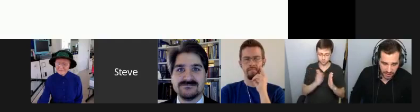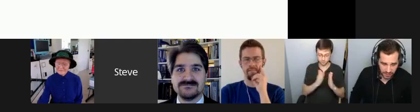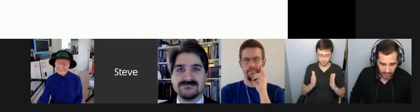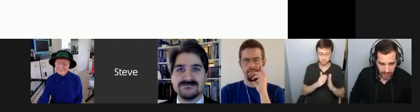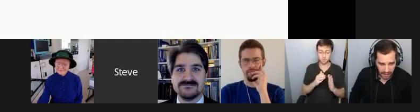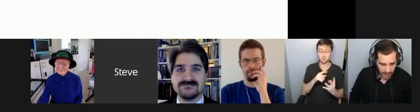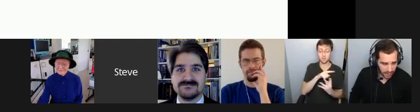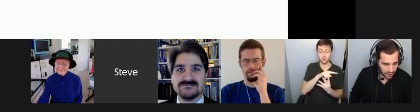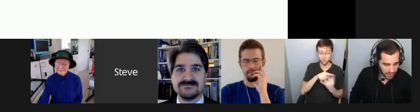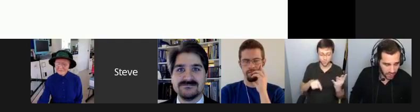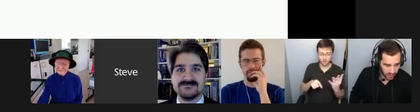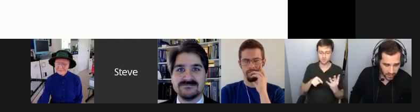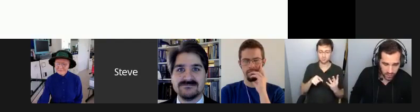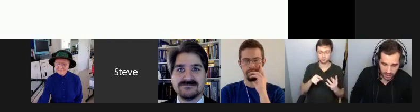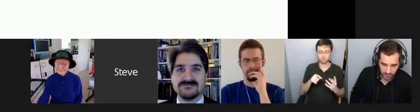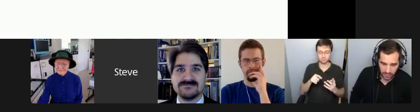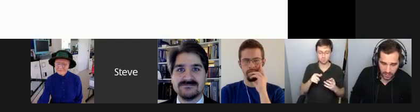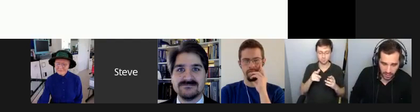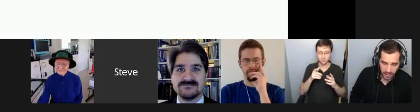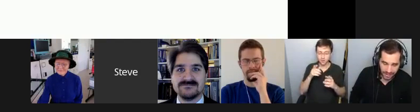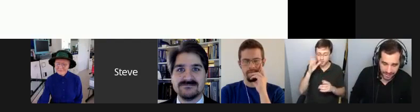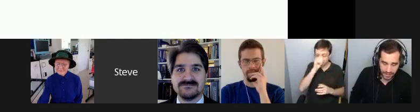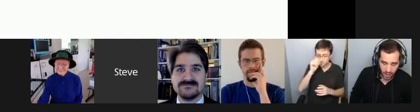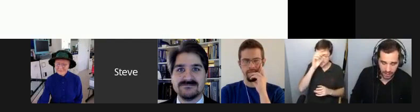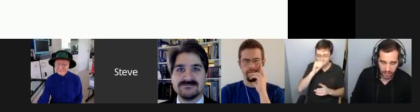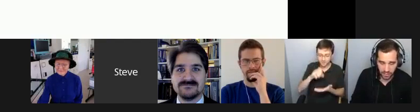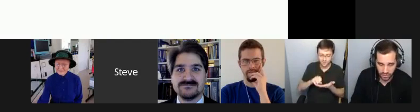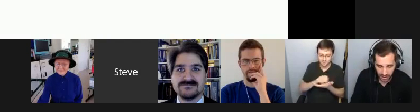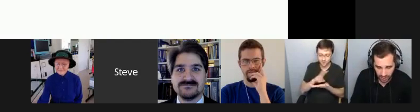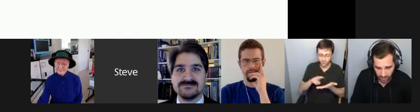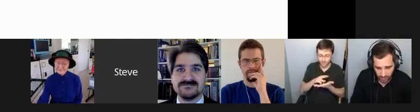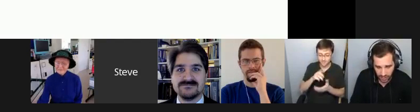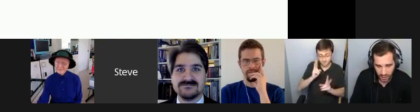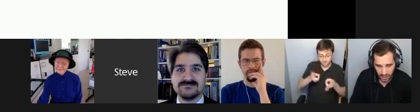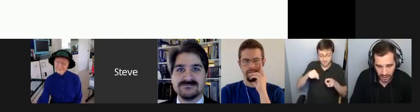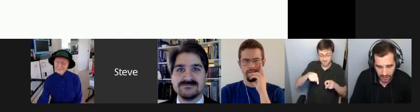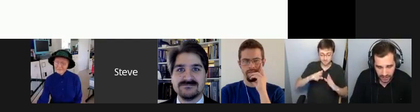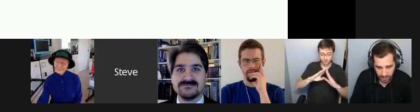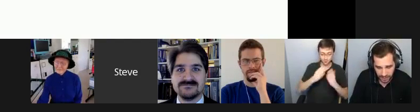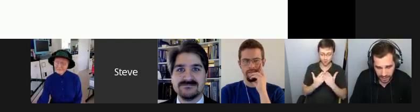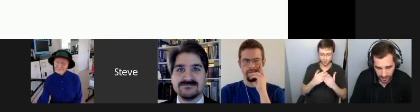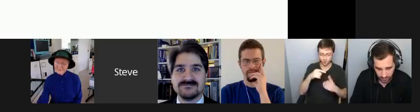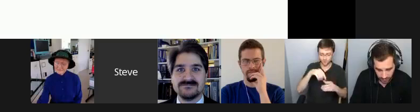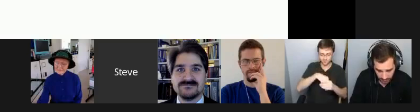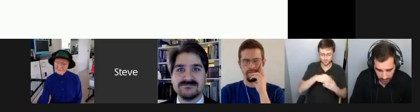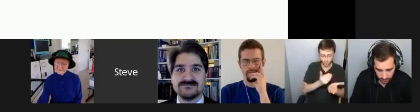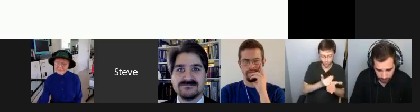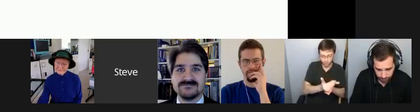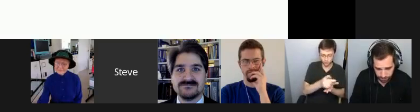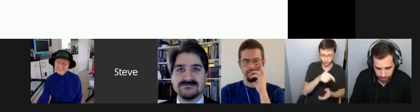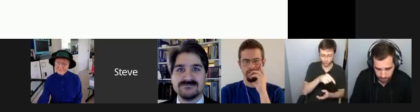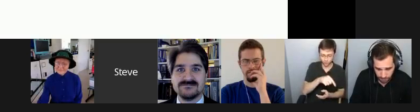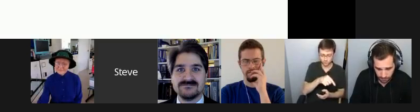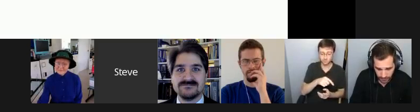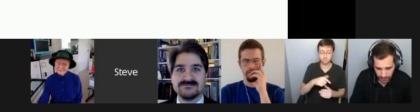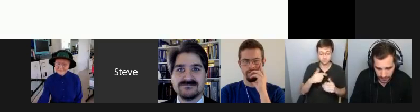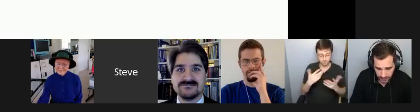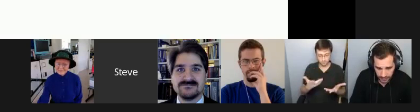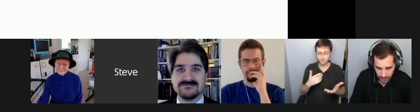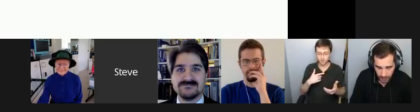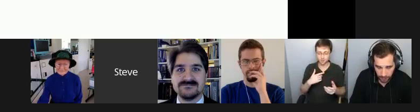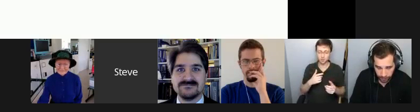15 a 18 anos. E esses 4 sujeitos, eles aprenderam